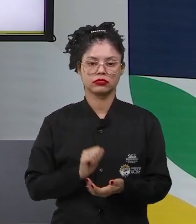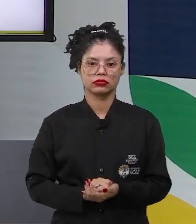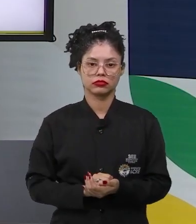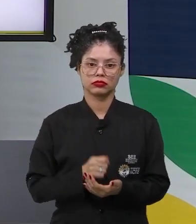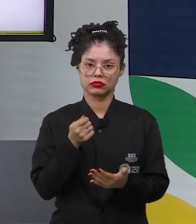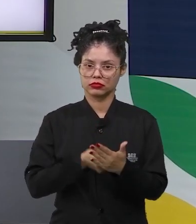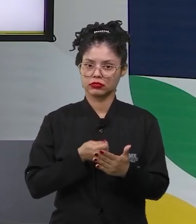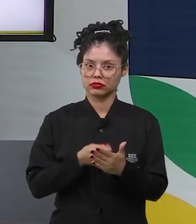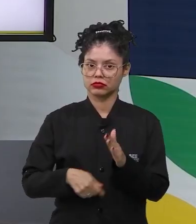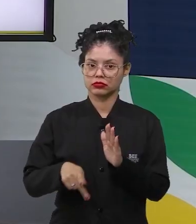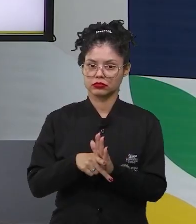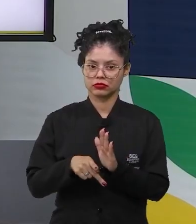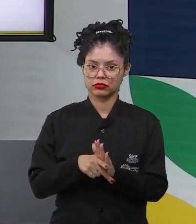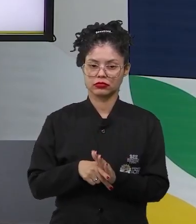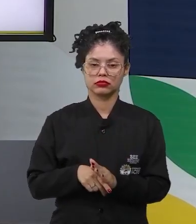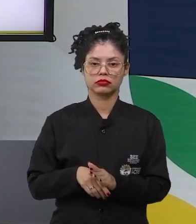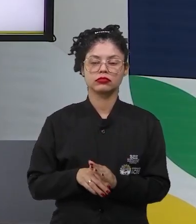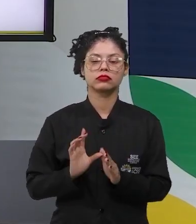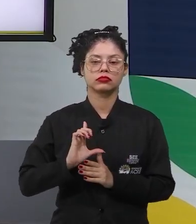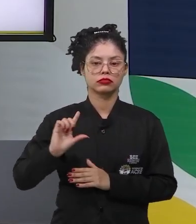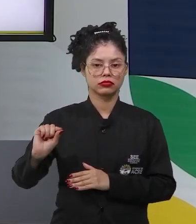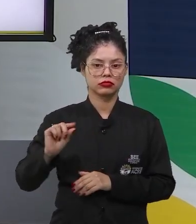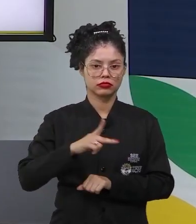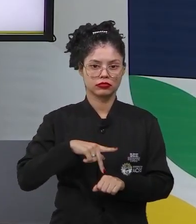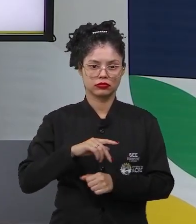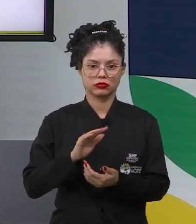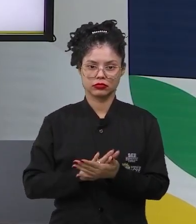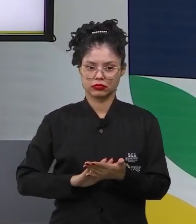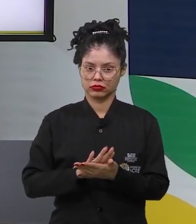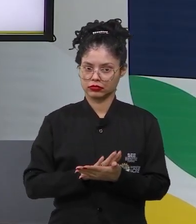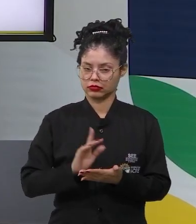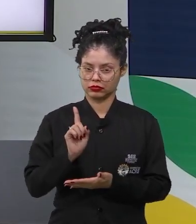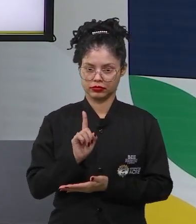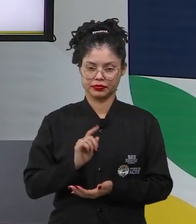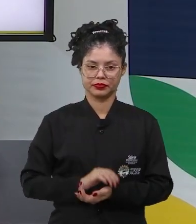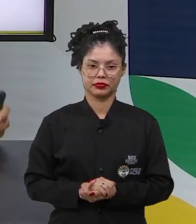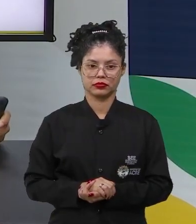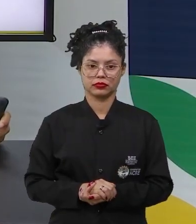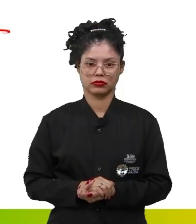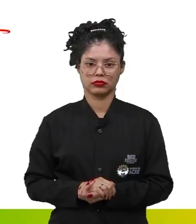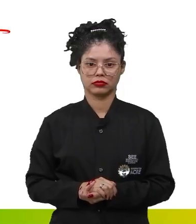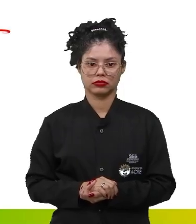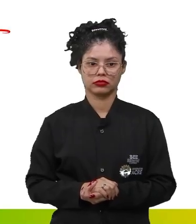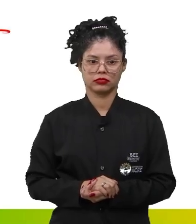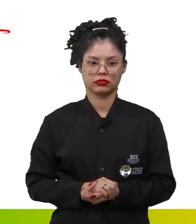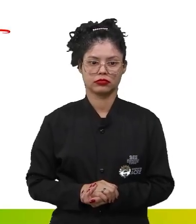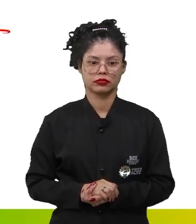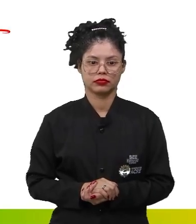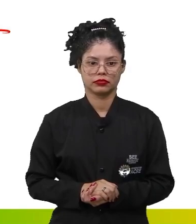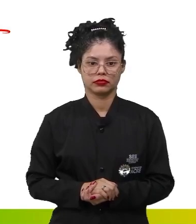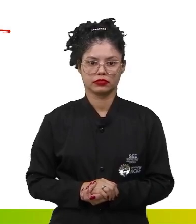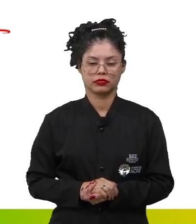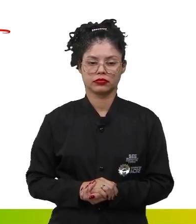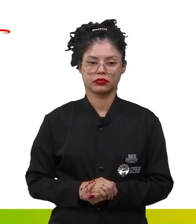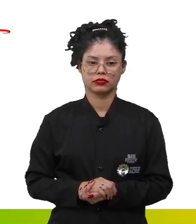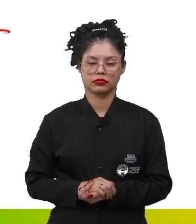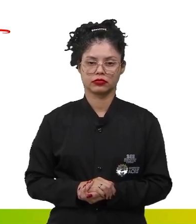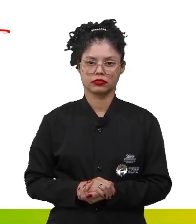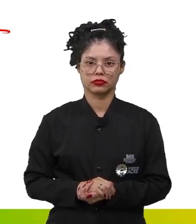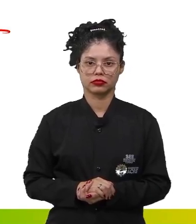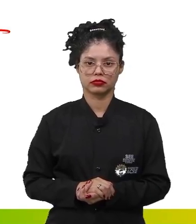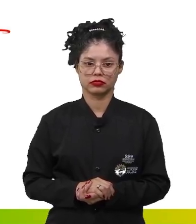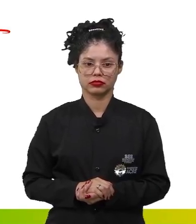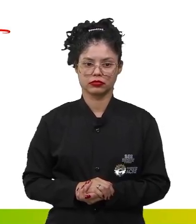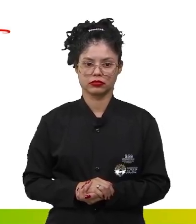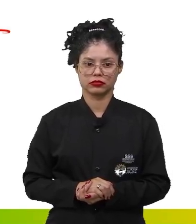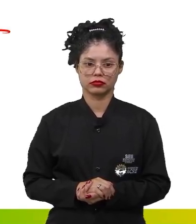foi obrigada a deixar o seu território e não tem nada a ver com globalização. Logo, chegamos à alternativa E. Vamos ler primeiro